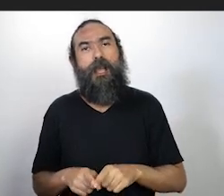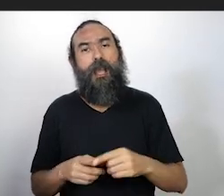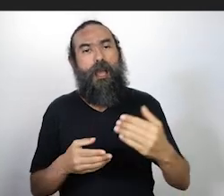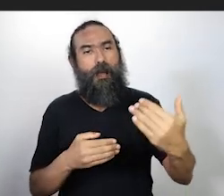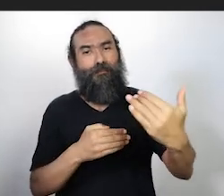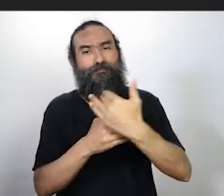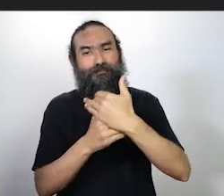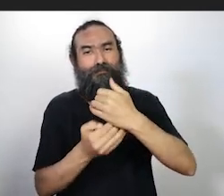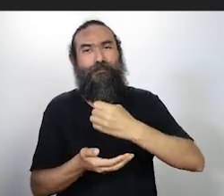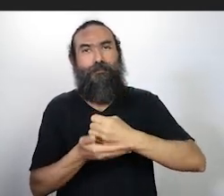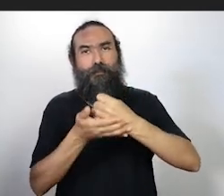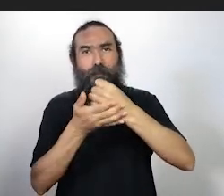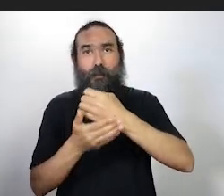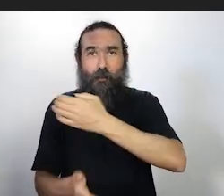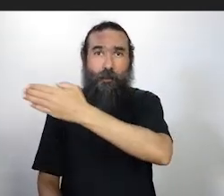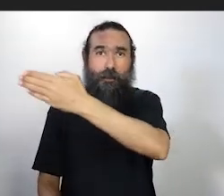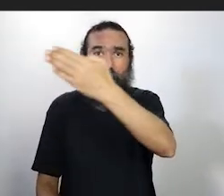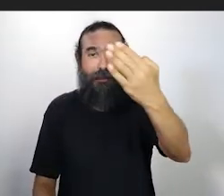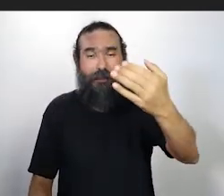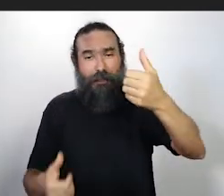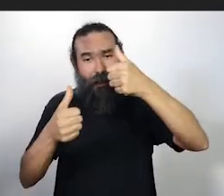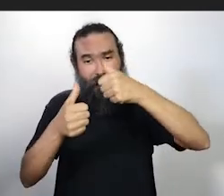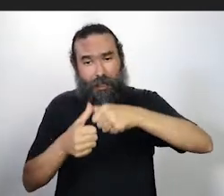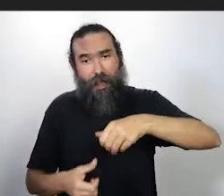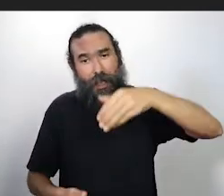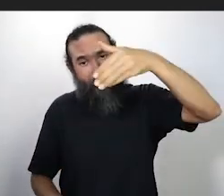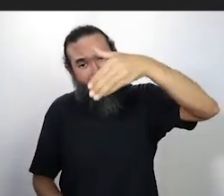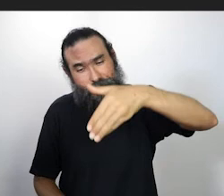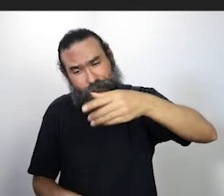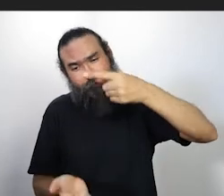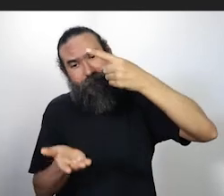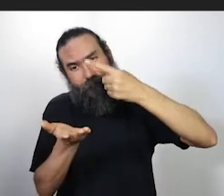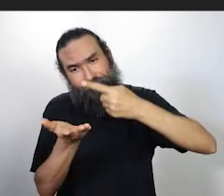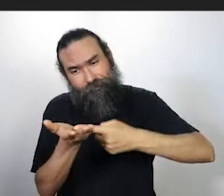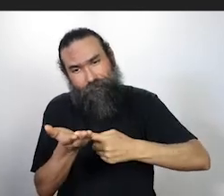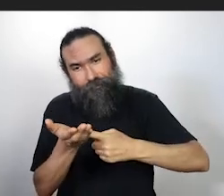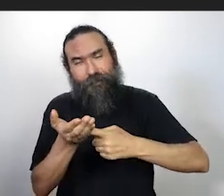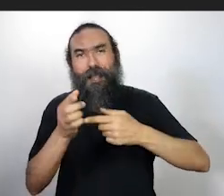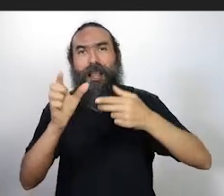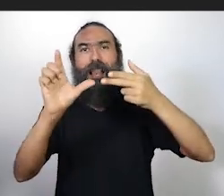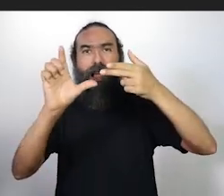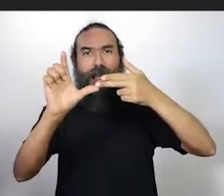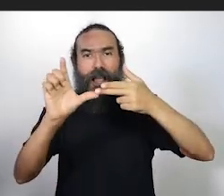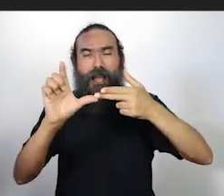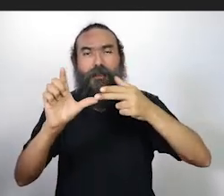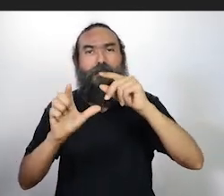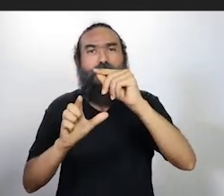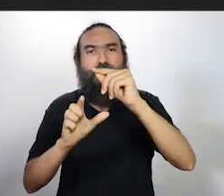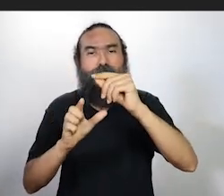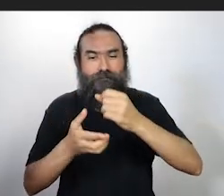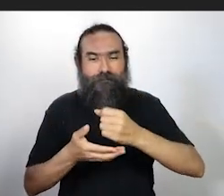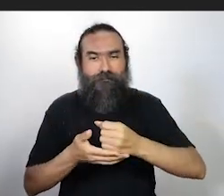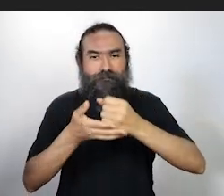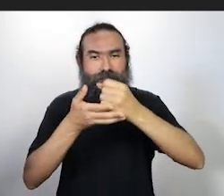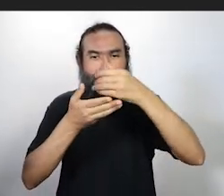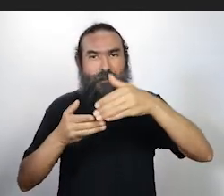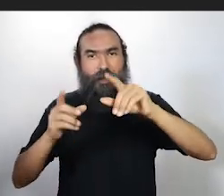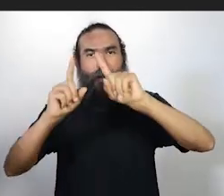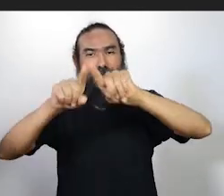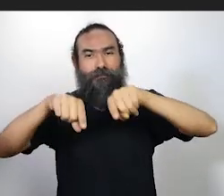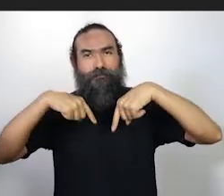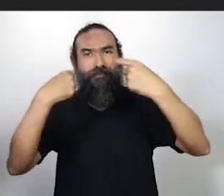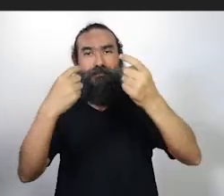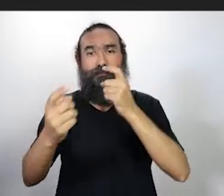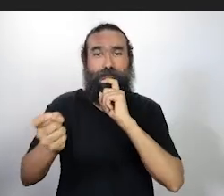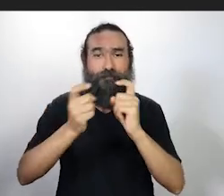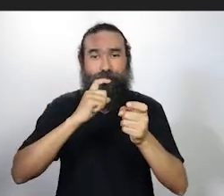disponibilidade e a colaboração de cada um de vocês que estiveram aqui conosco, colaborando para essa